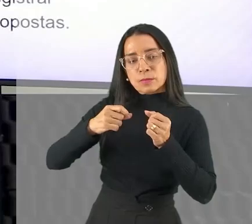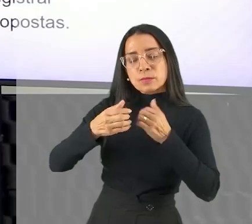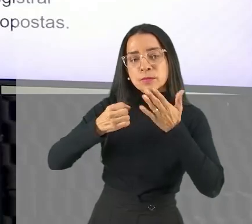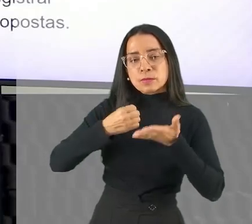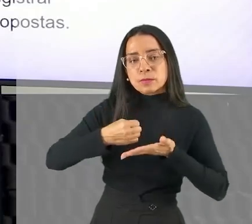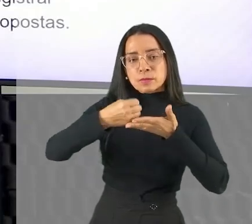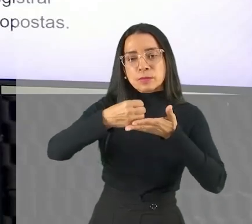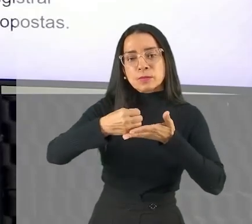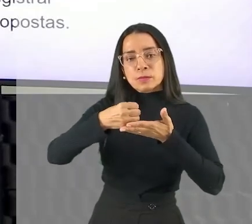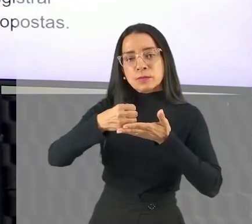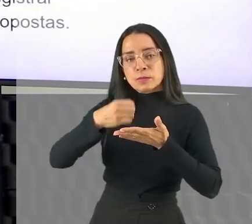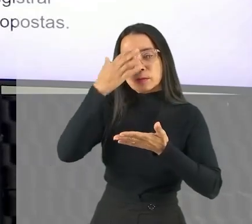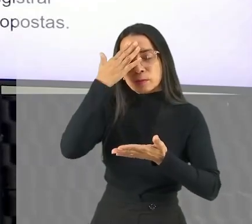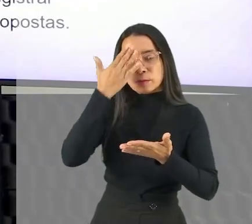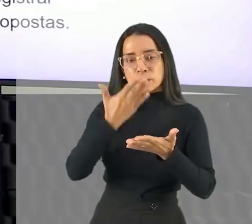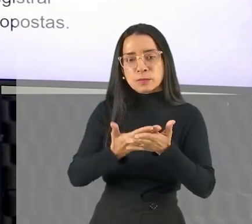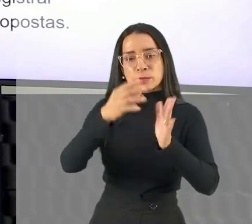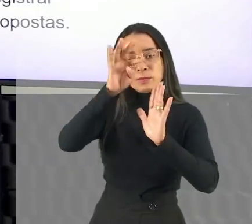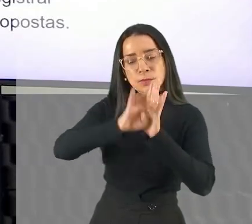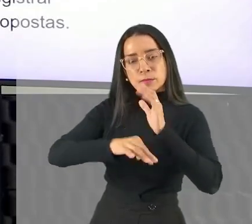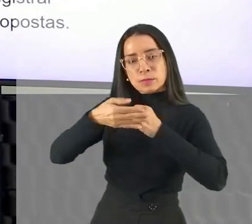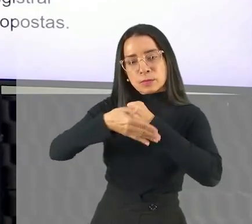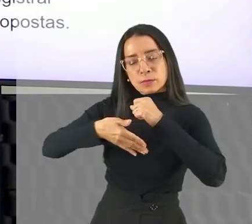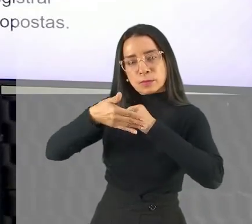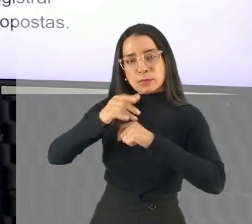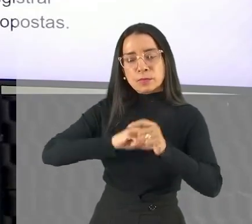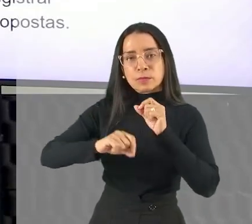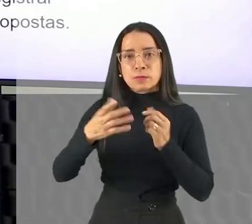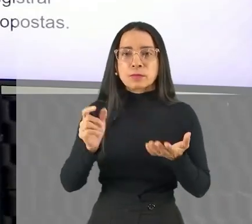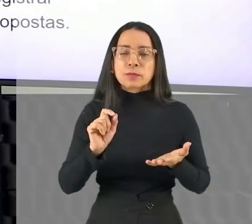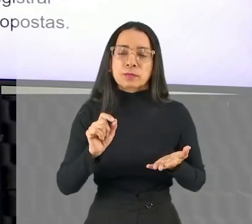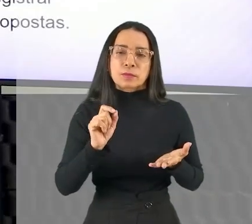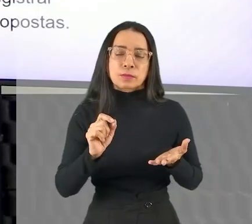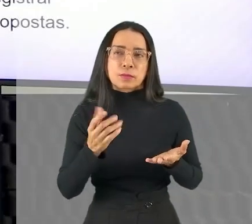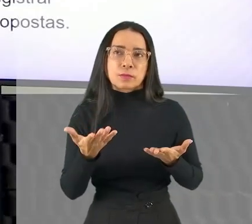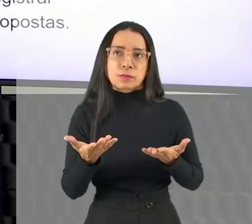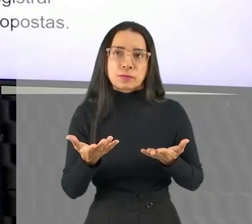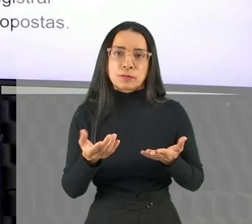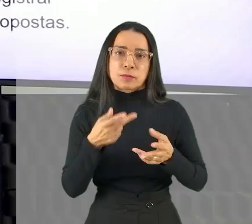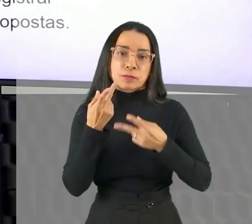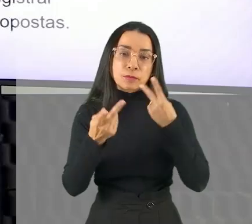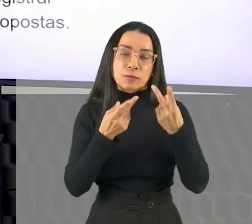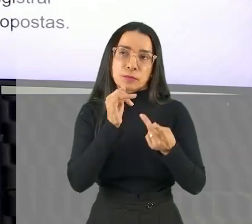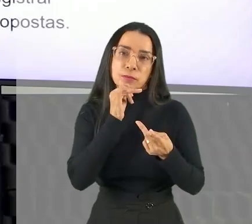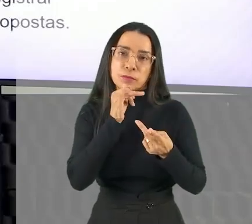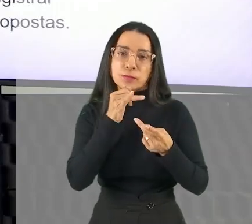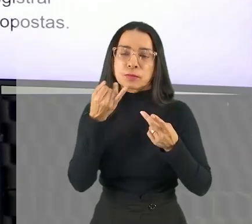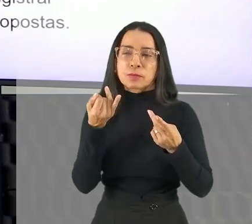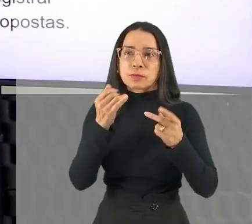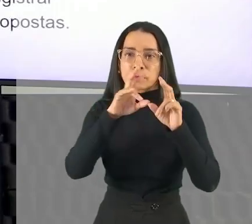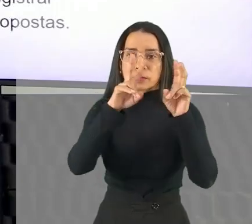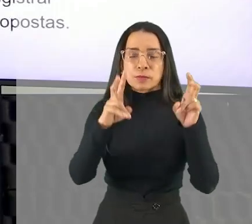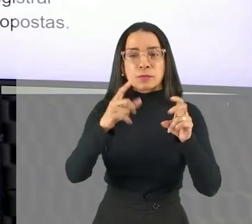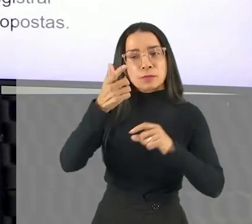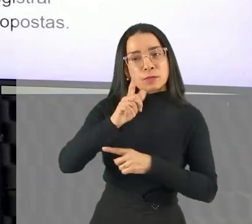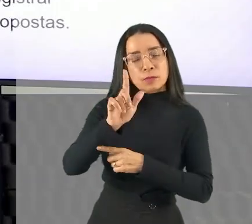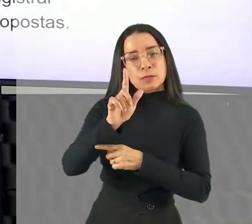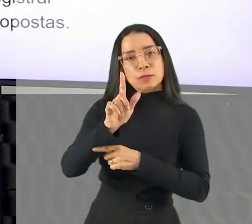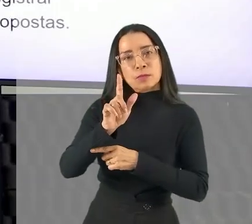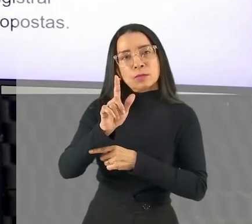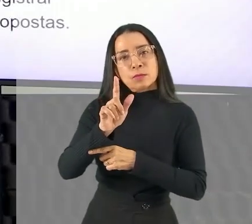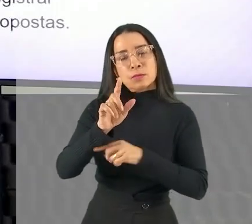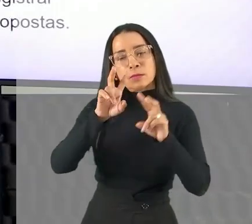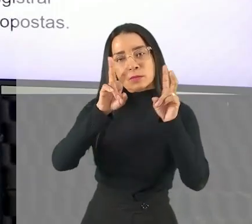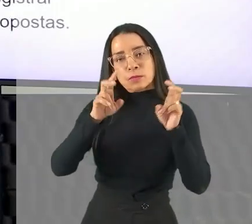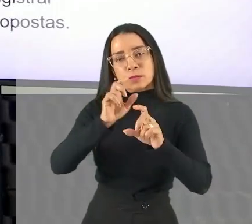dar credibilidade ao texto, porque uma coisa é quando eu estou falando de um assunto de uma temática, agora quando eu trago uma citação direta de alguém que é